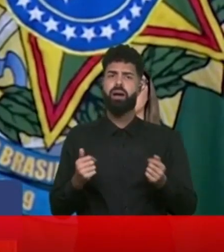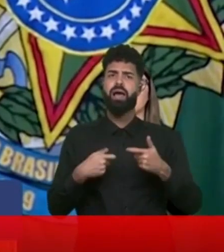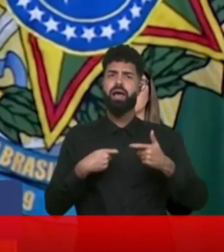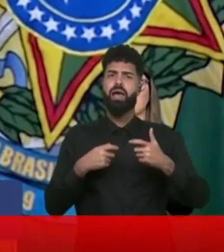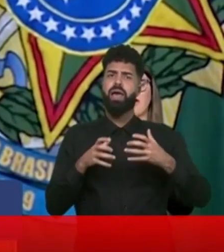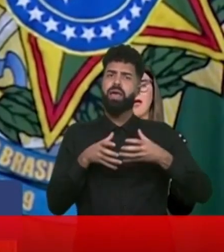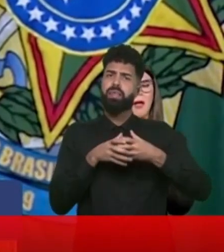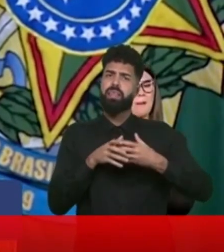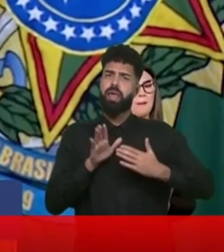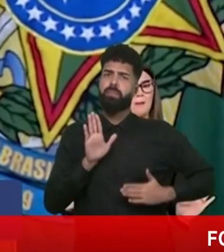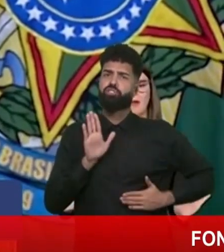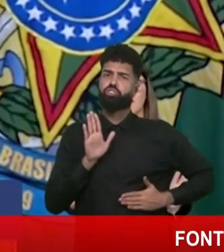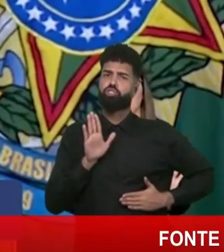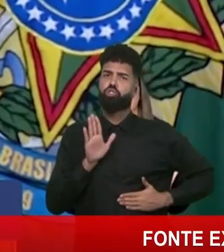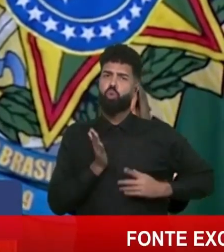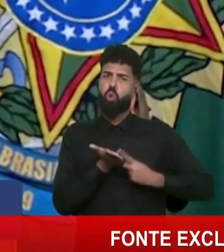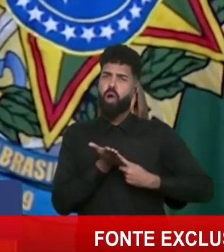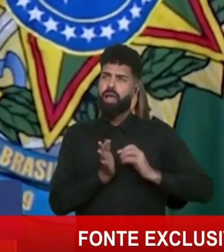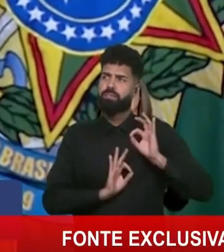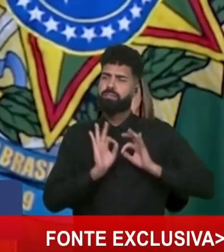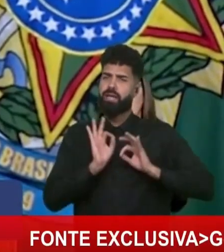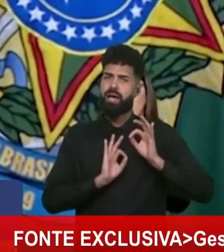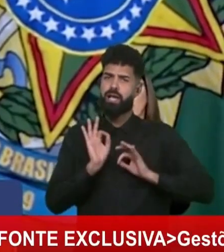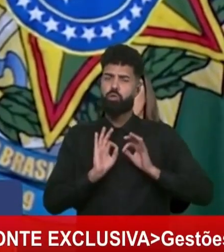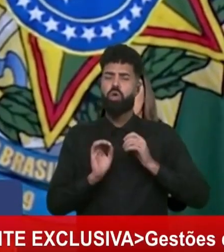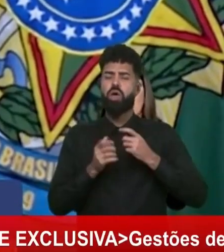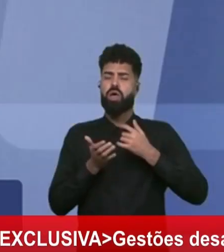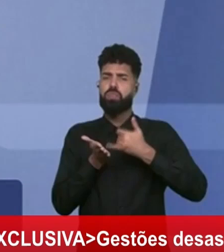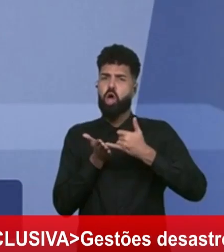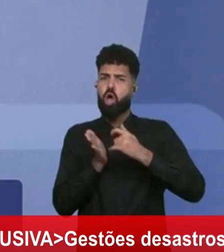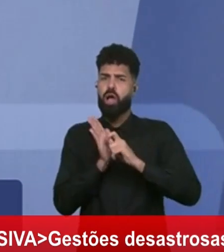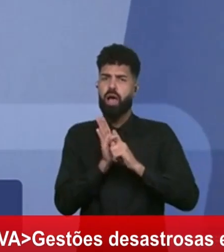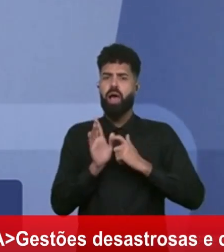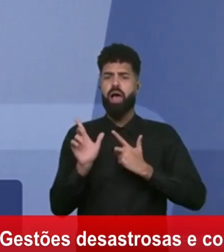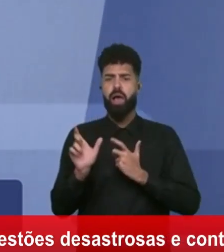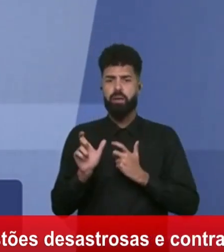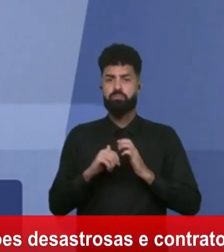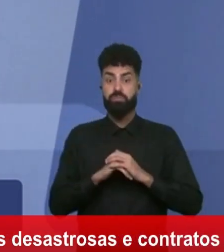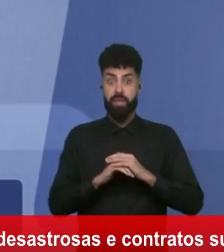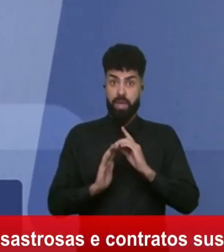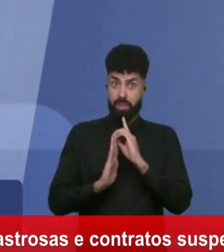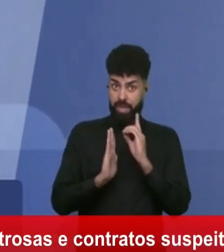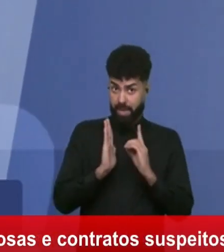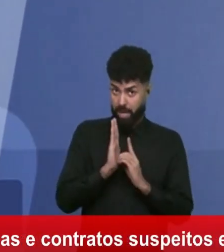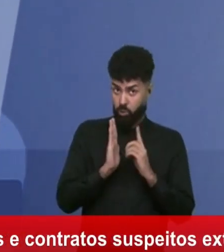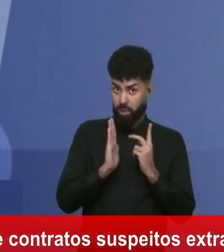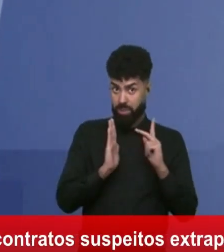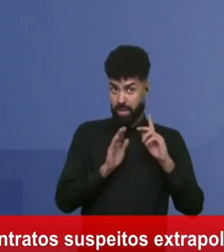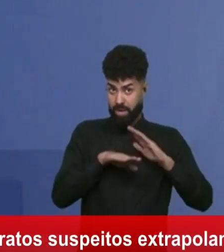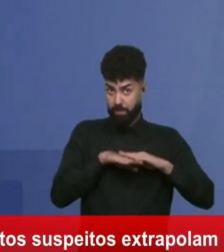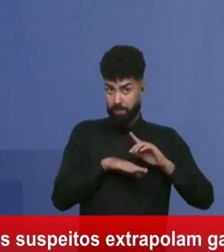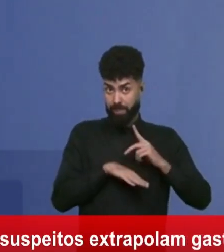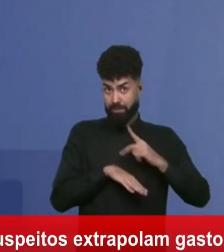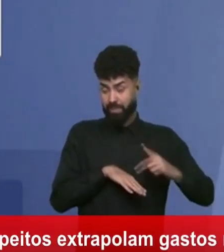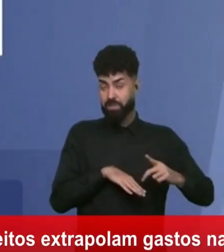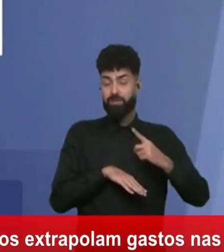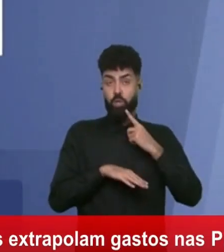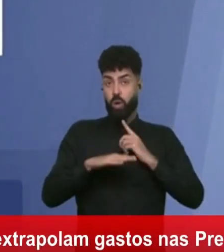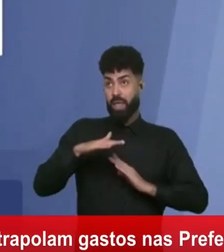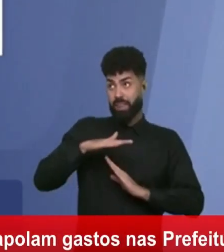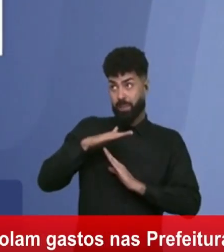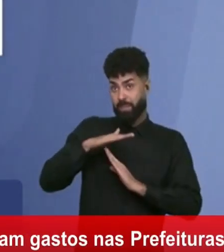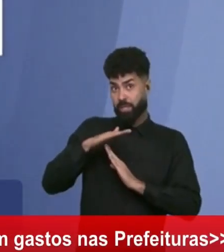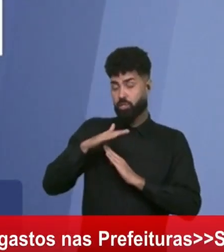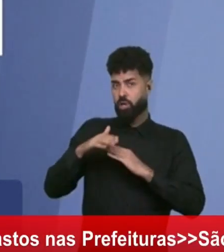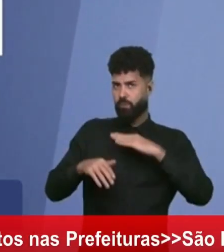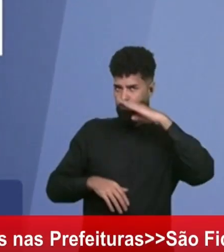organizado, da quadrilha, do tráfico de droga e do tráfico de armas. O decreto do presidente limita a atuação das Forças Armadas nos portos